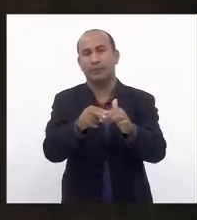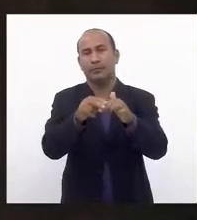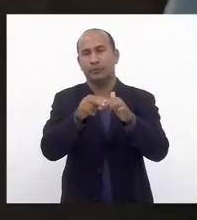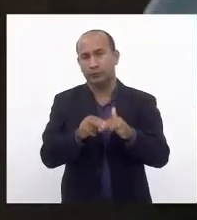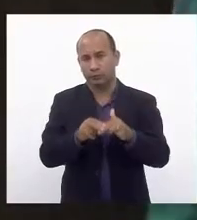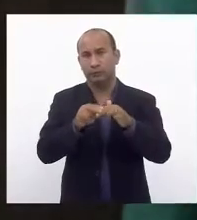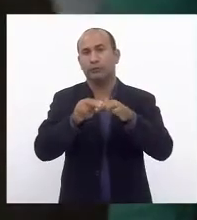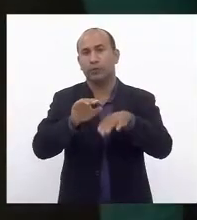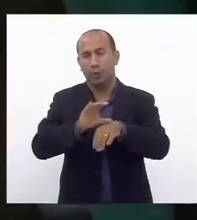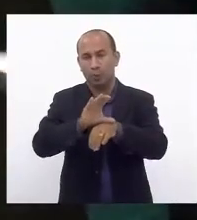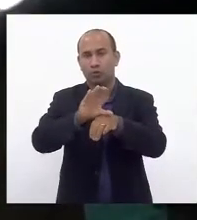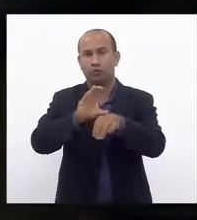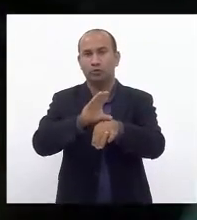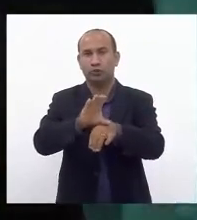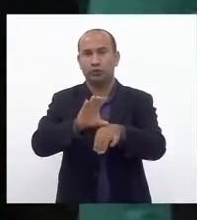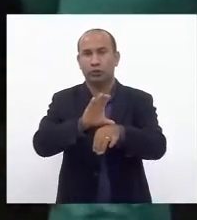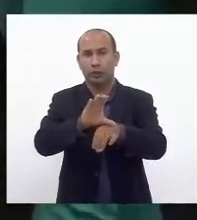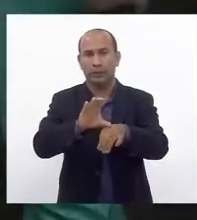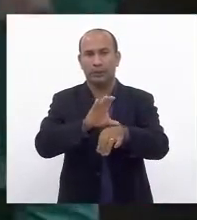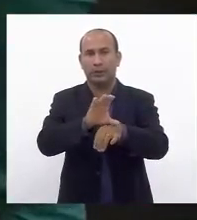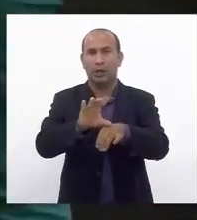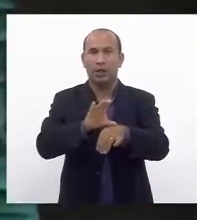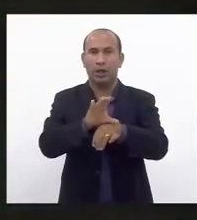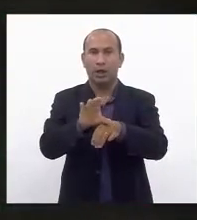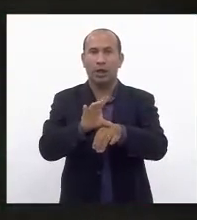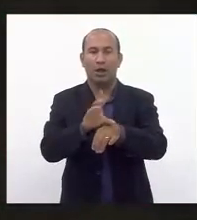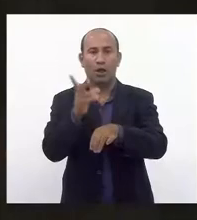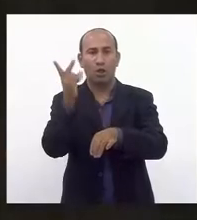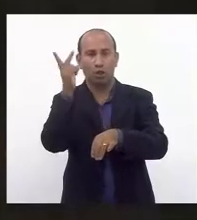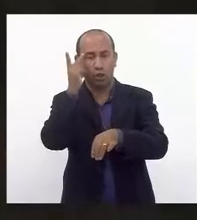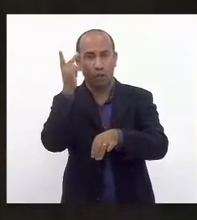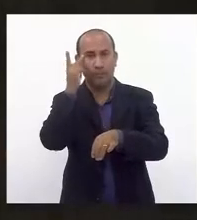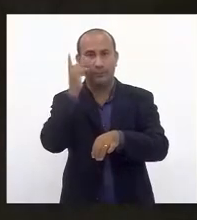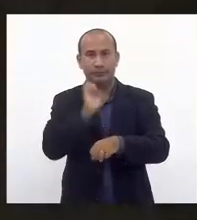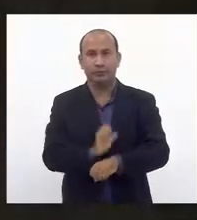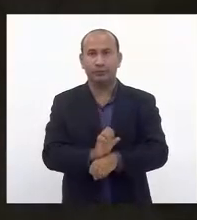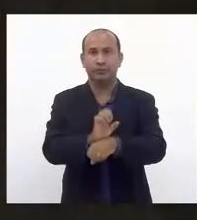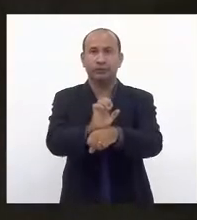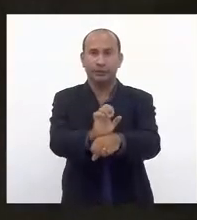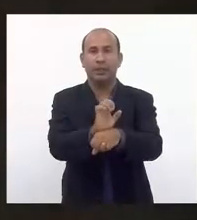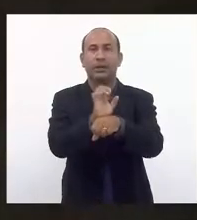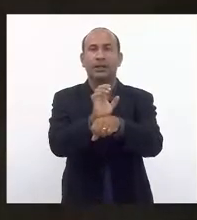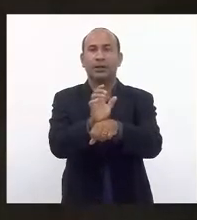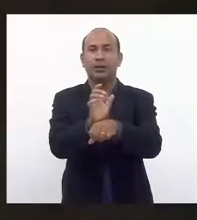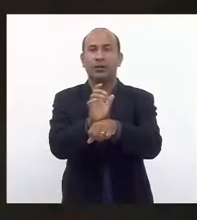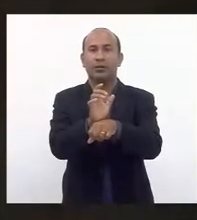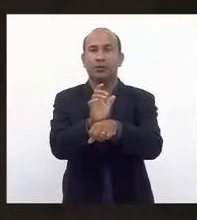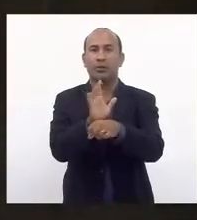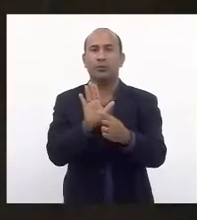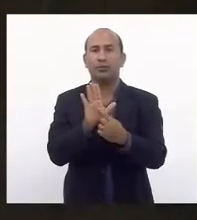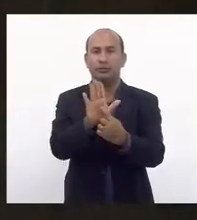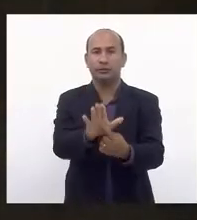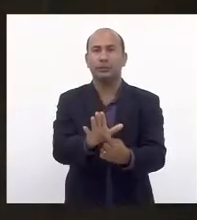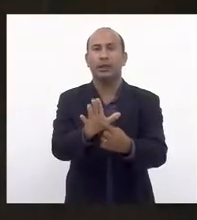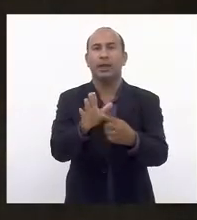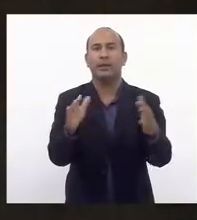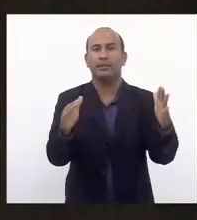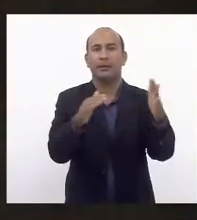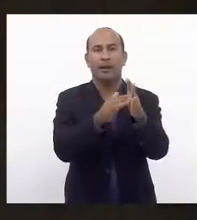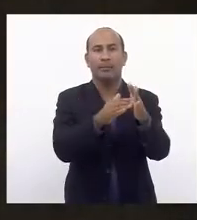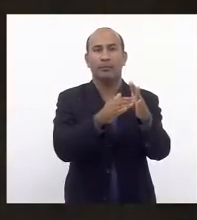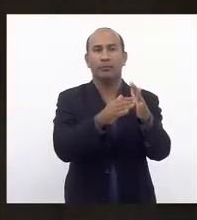é constitucional, norma de Estado, a fixar prazo para que o Tribunal de